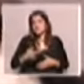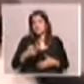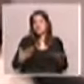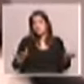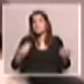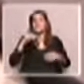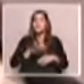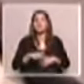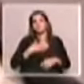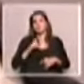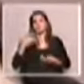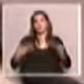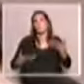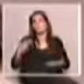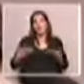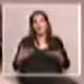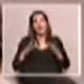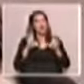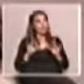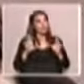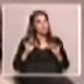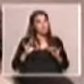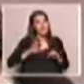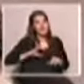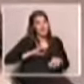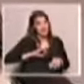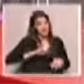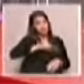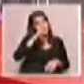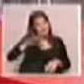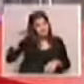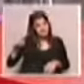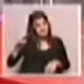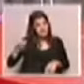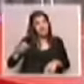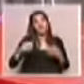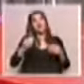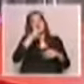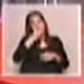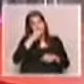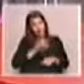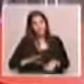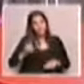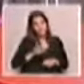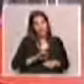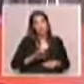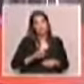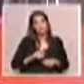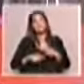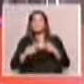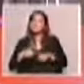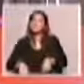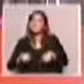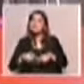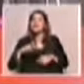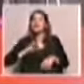comparar o teor de gordura do queijo da serra e a maneira como se come queijo flamengo.